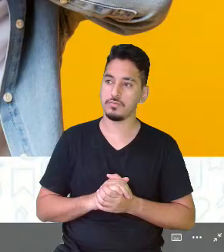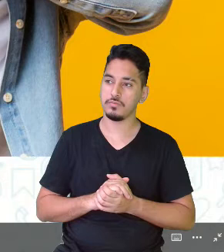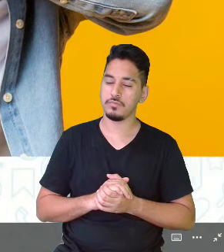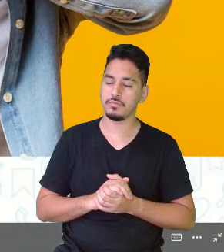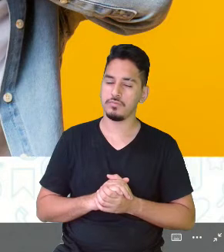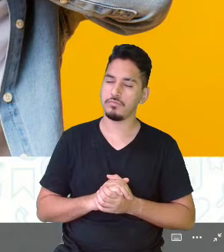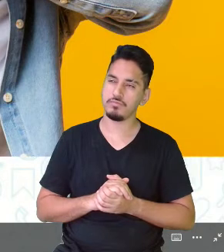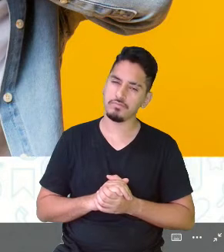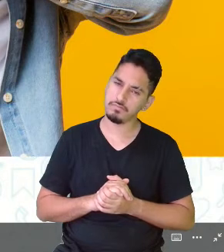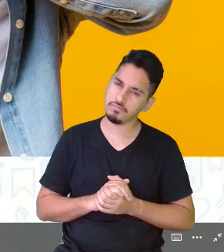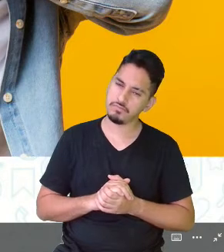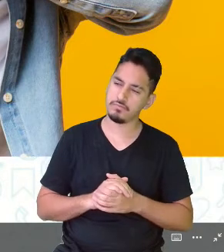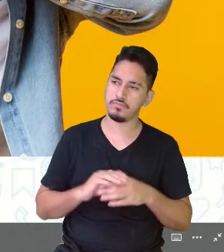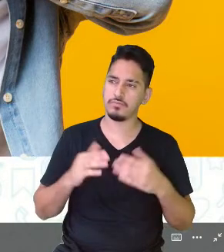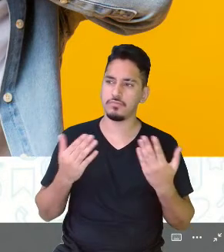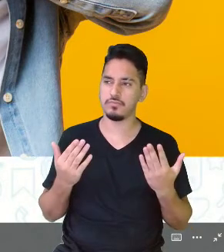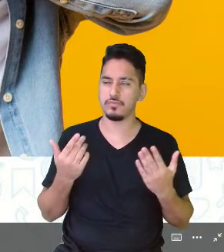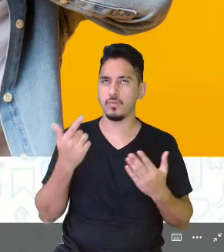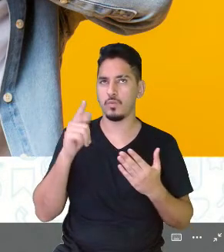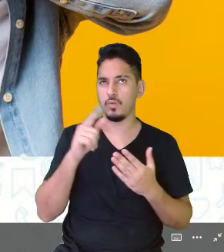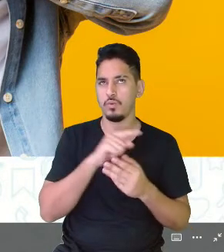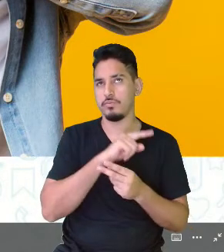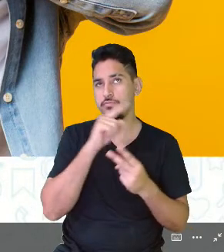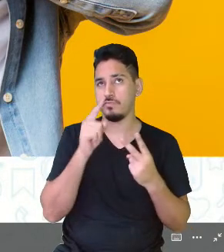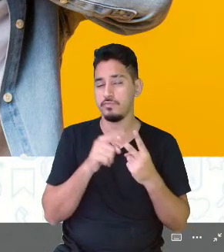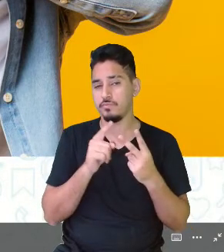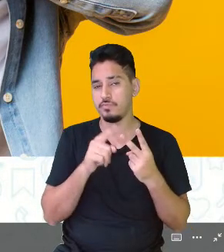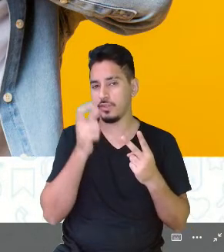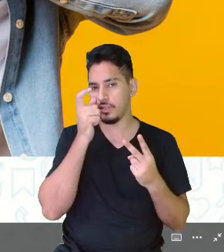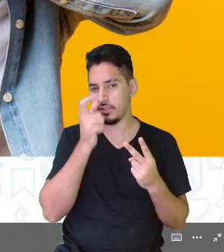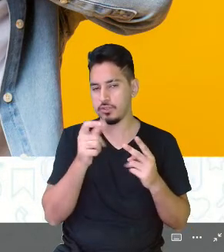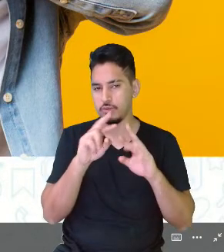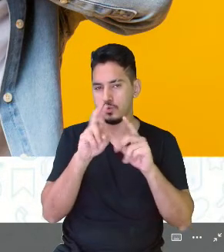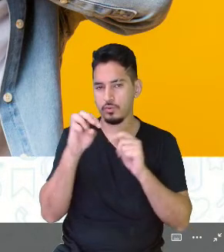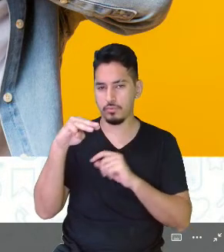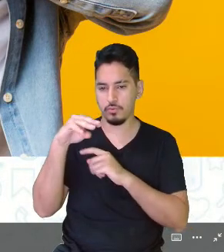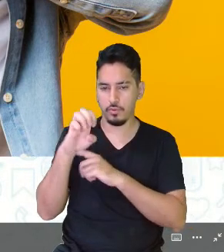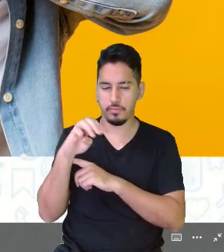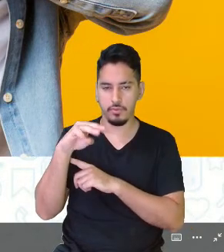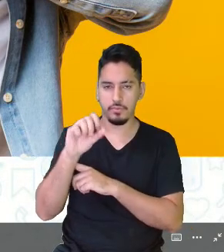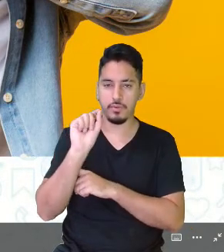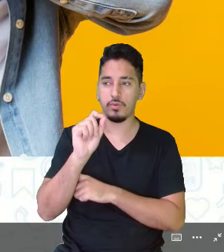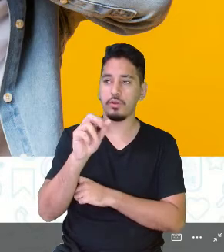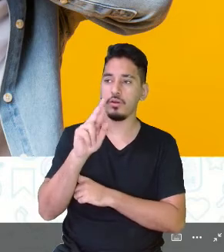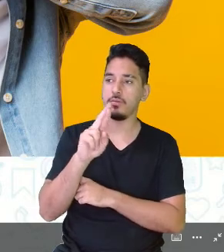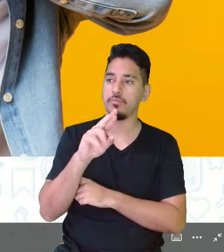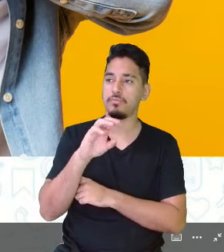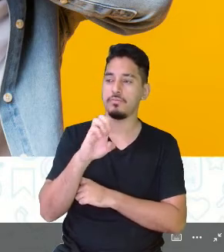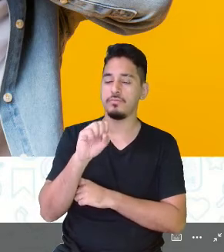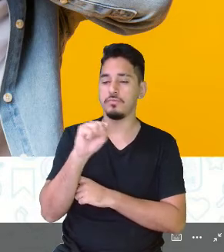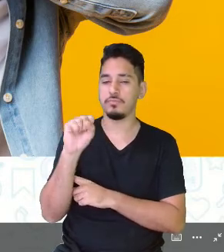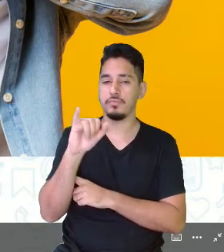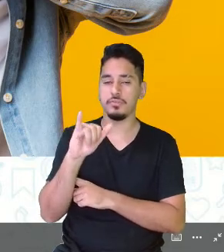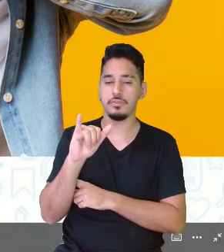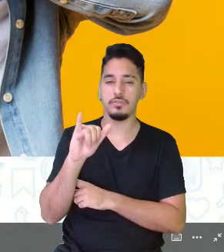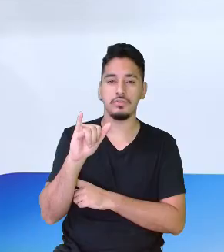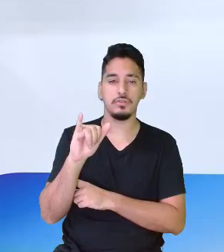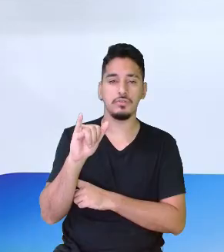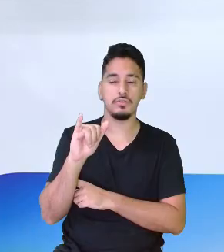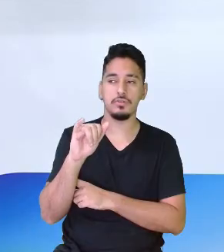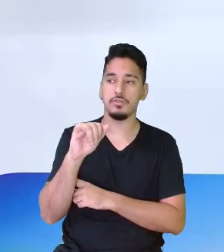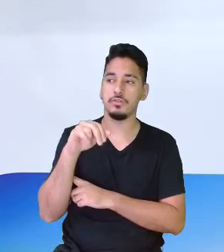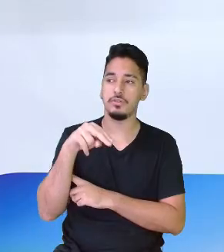E aí, um outro ponto interessante aqui do meme é a ressignificação. Mas vocês sabem o